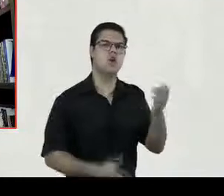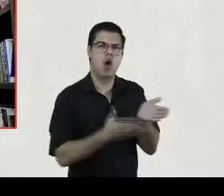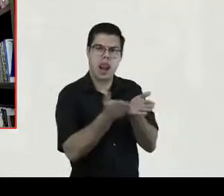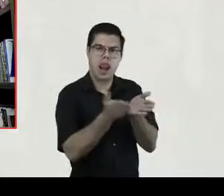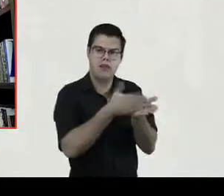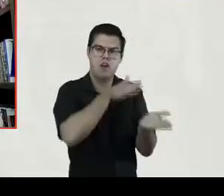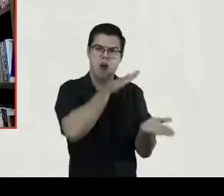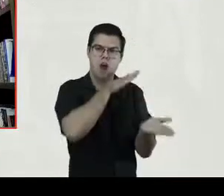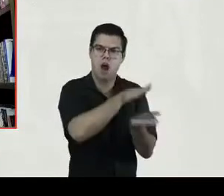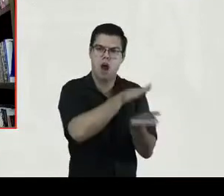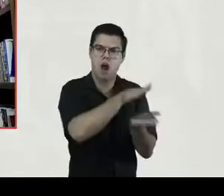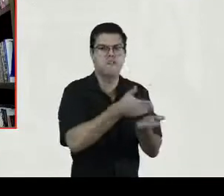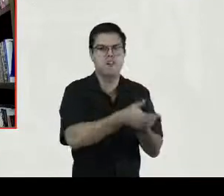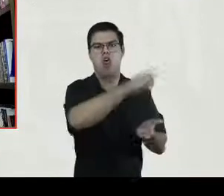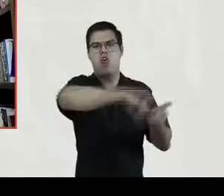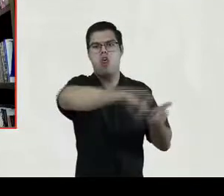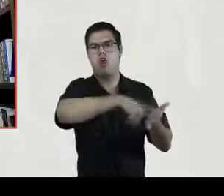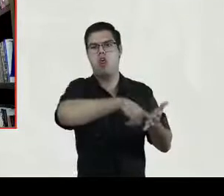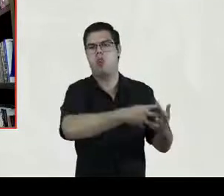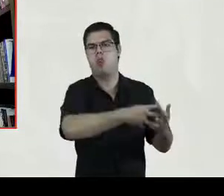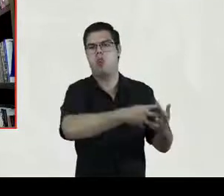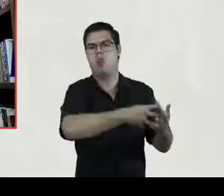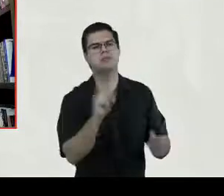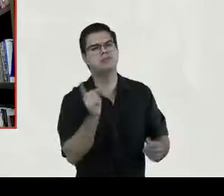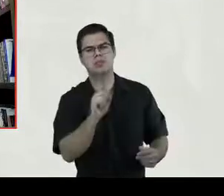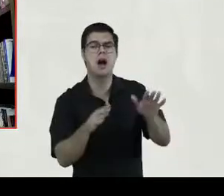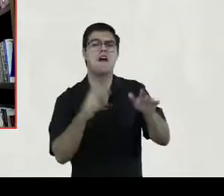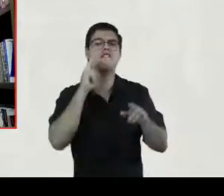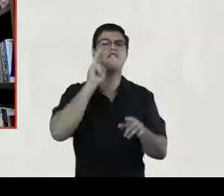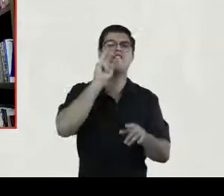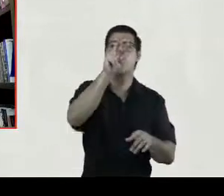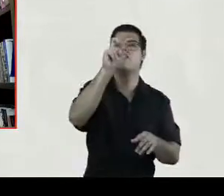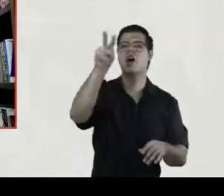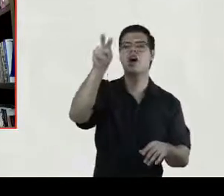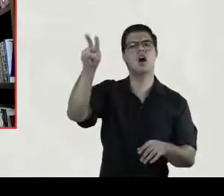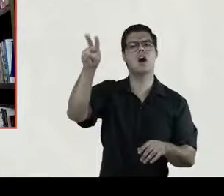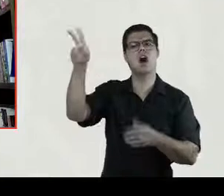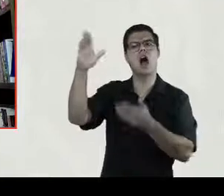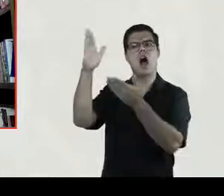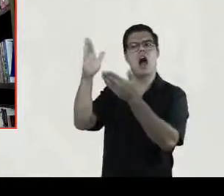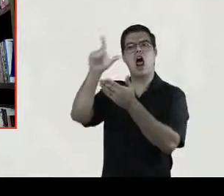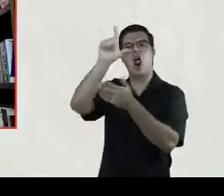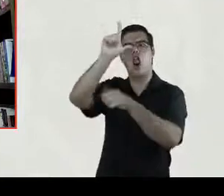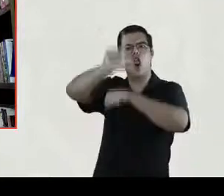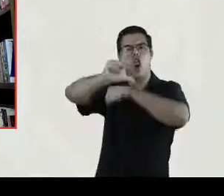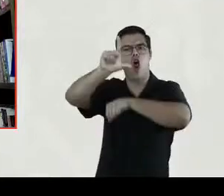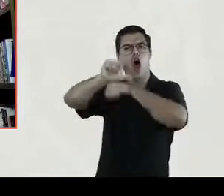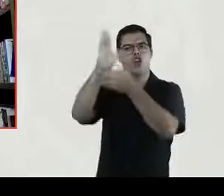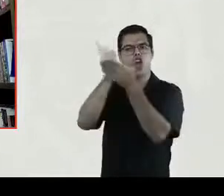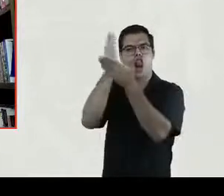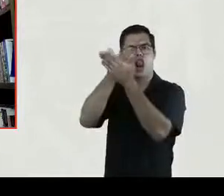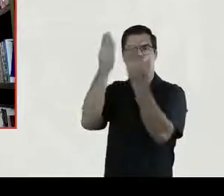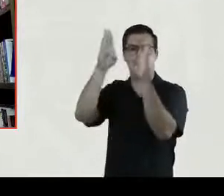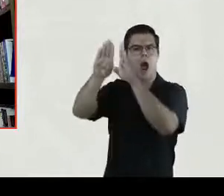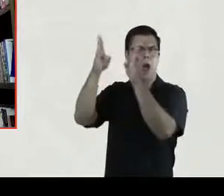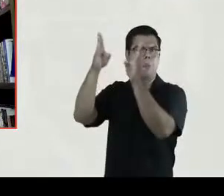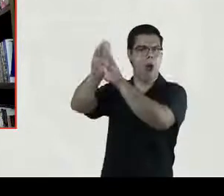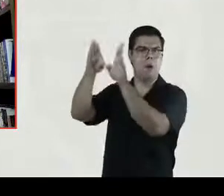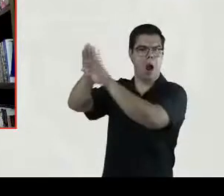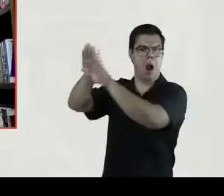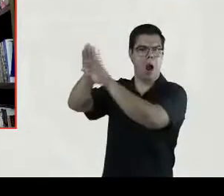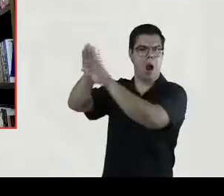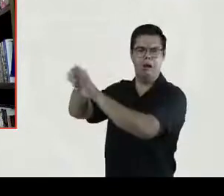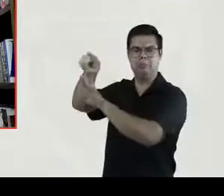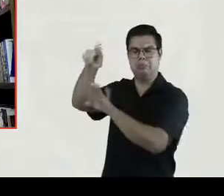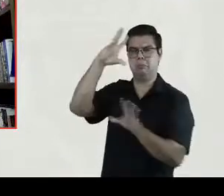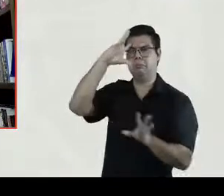afirma que os livros impressos não irão acabar. Mas o fechamento de livrarias e sebos não nos mostra o contrário? E aí, em complemento,